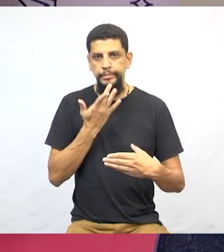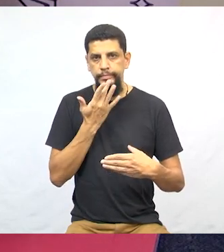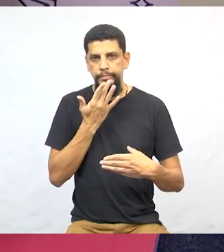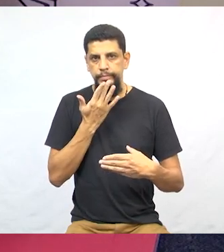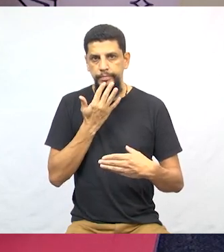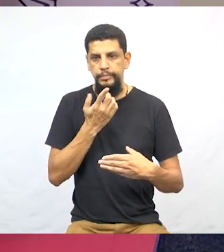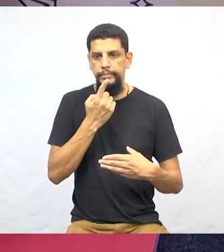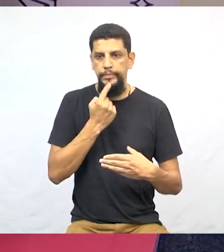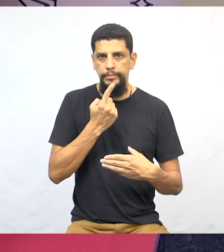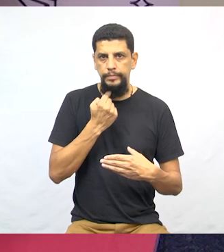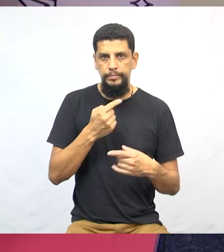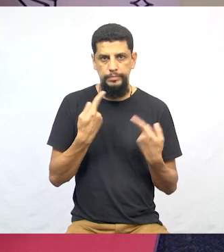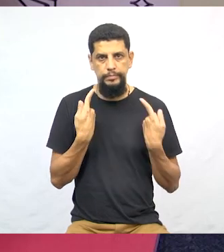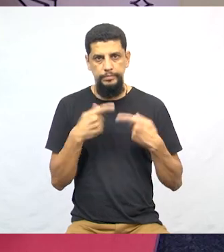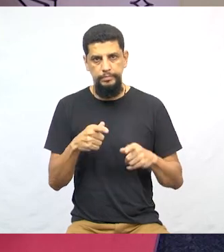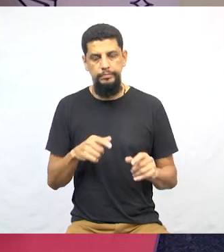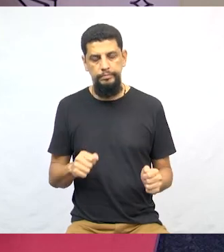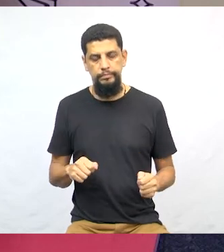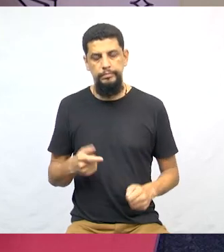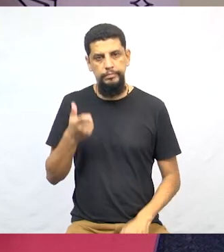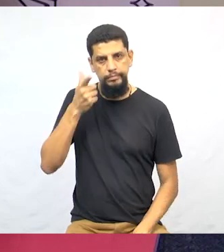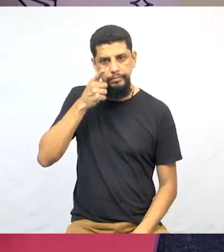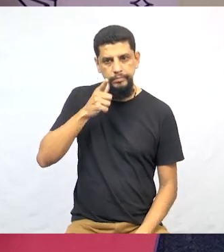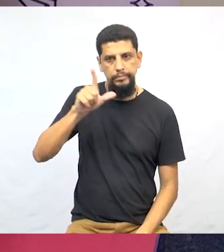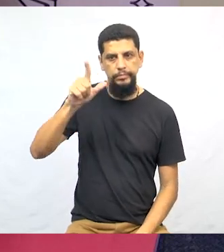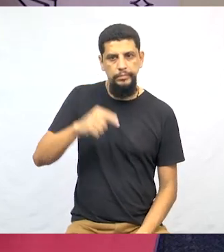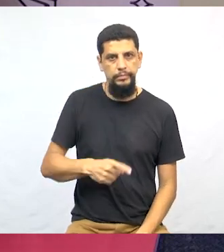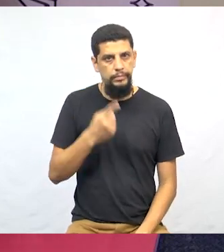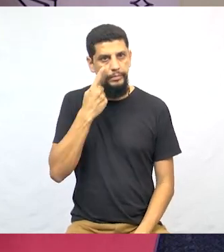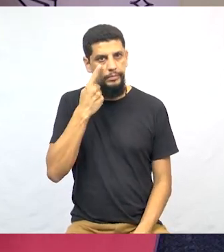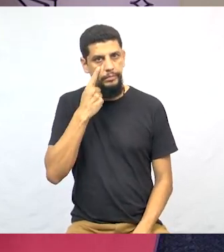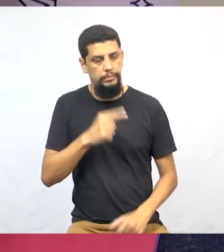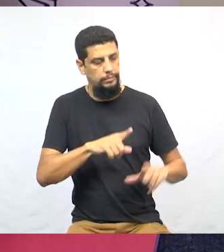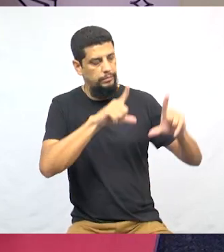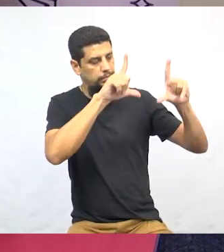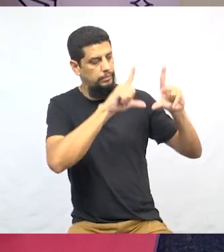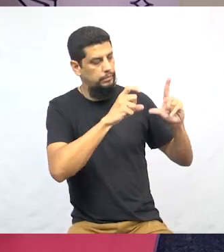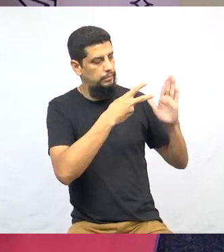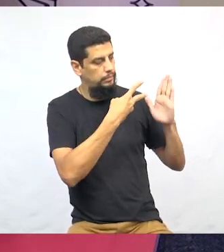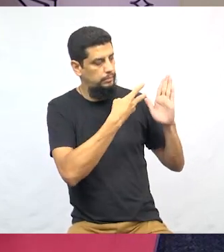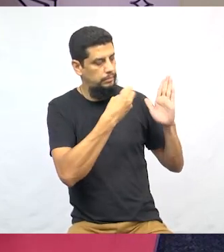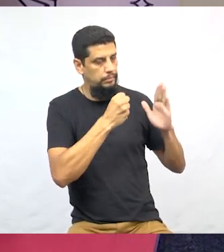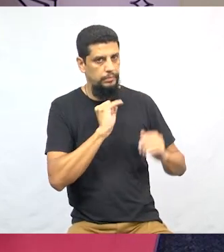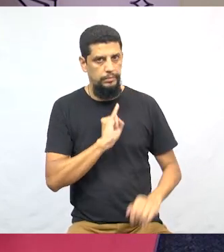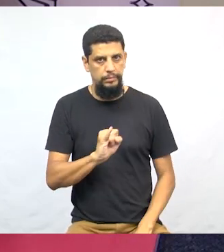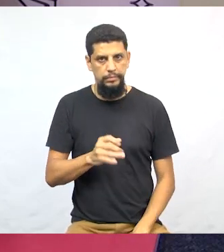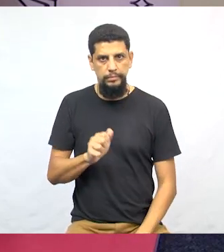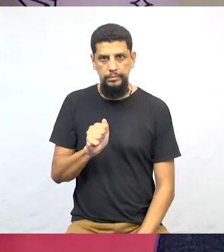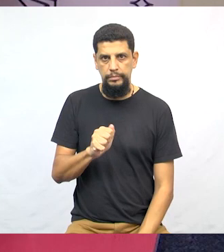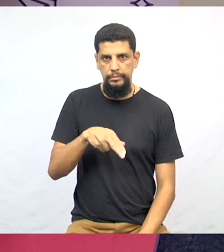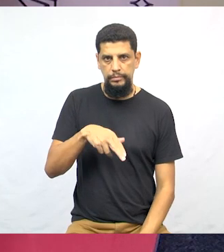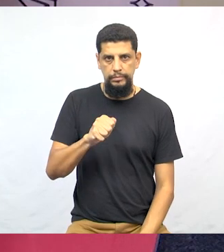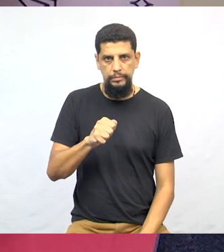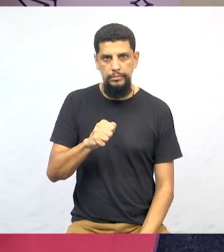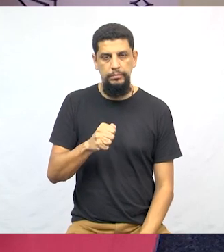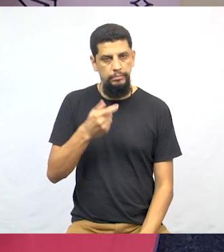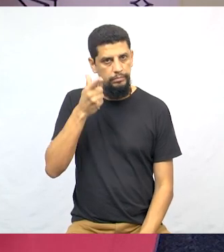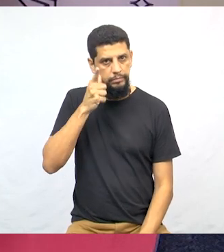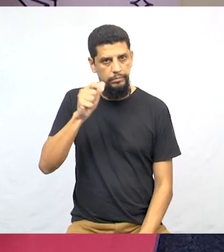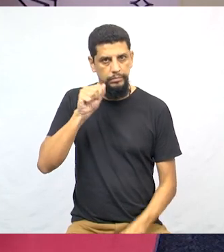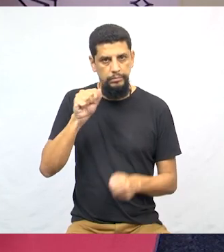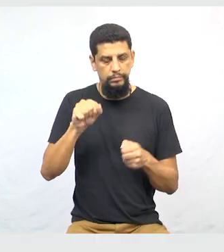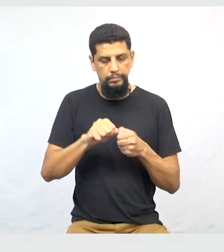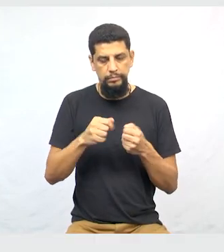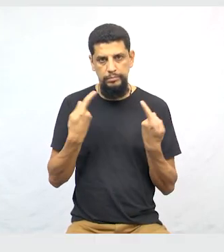duas bolinhas. O desafio foi cumprido. E vejam aí na tela de vocês se a Ana também vai conseguir cumprir